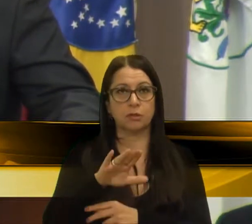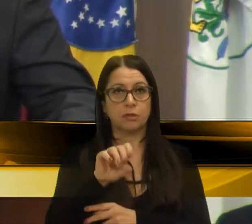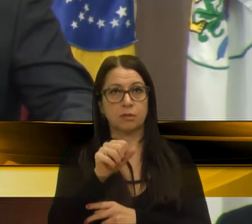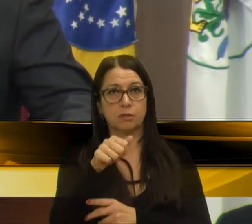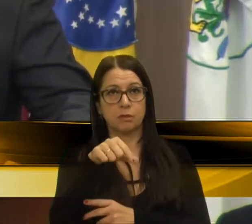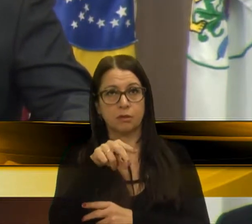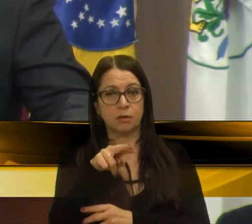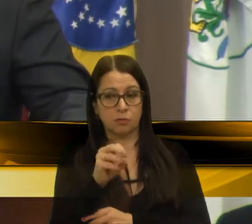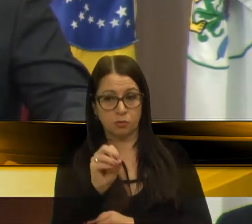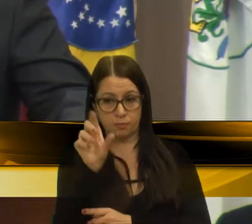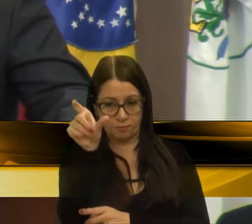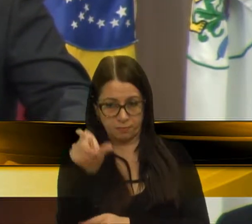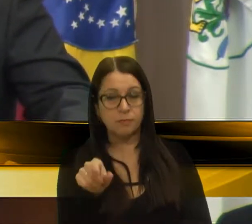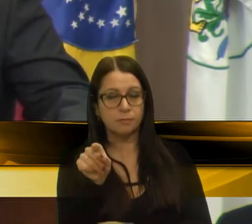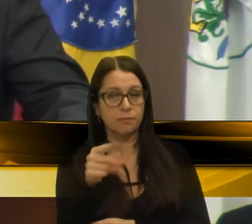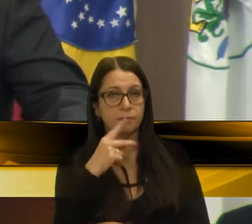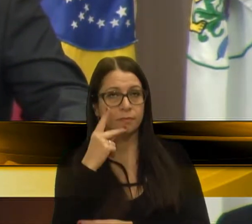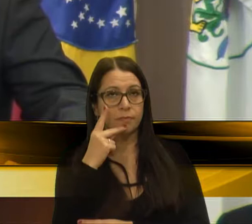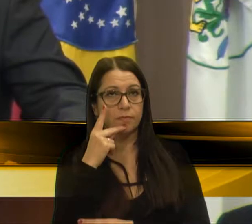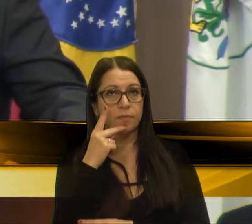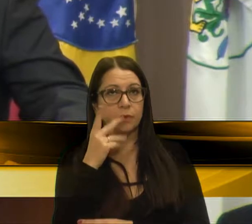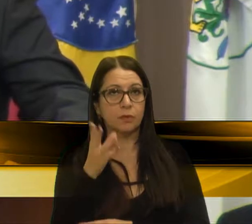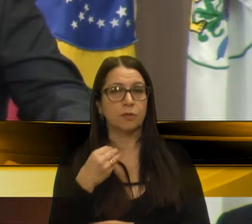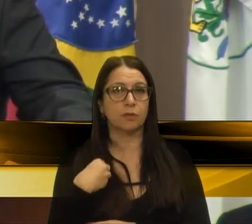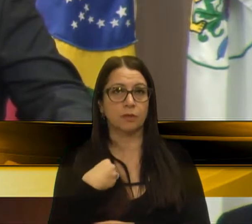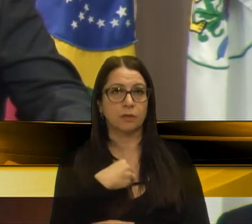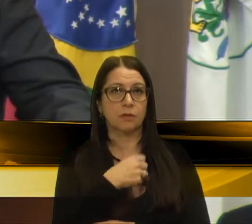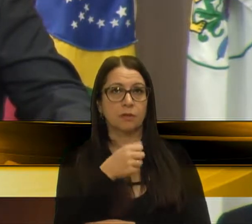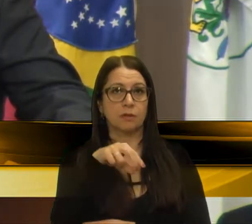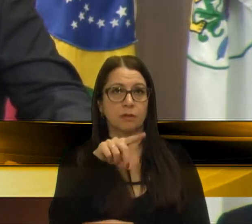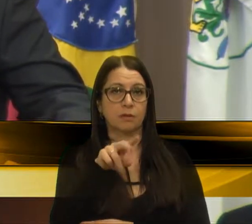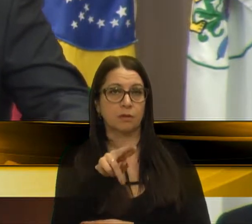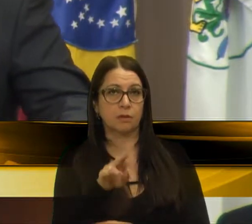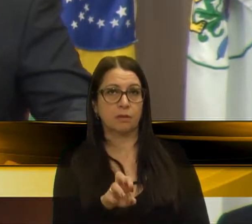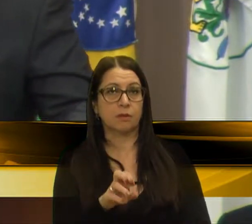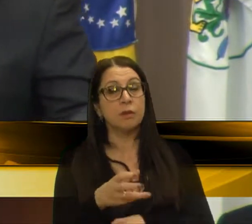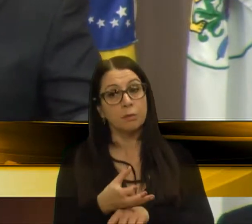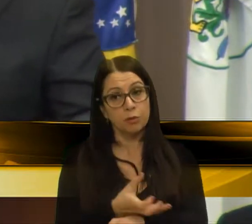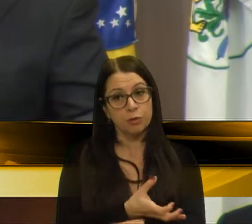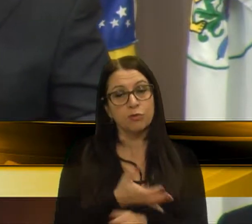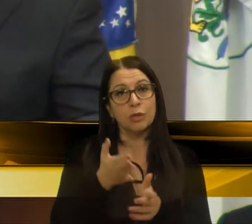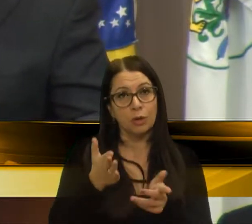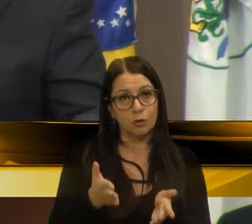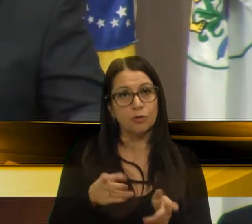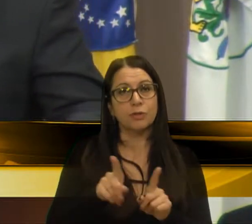que hoje, doutor André, eu sei que da sua emoção de hoje, né? Então,